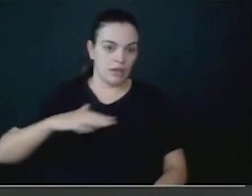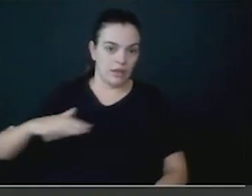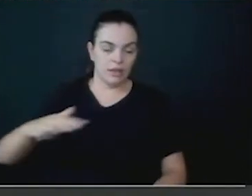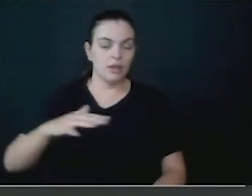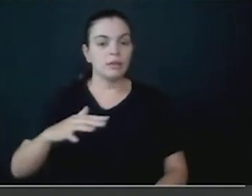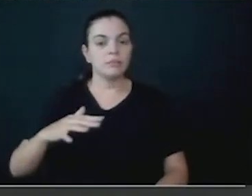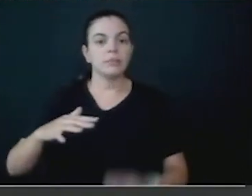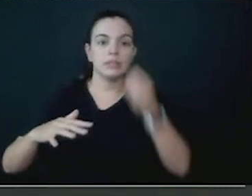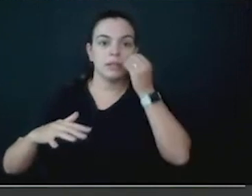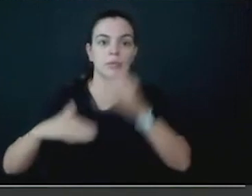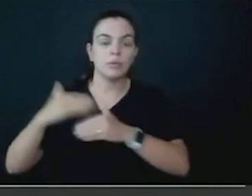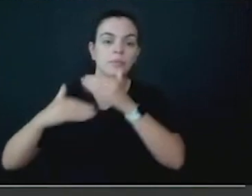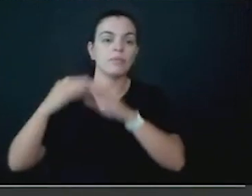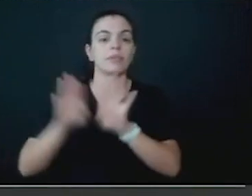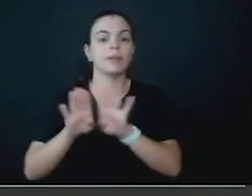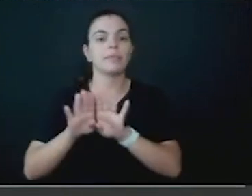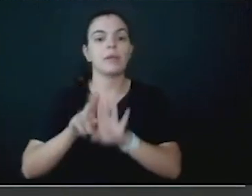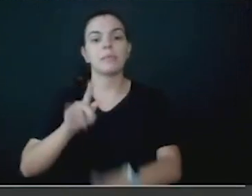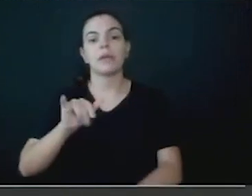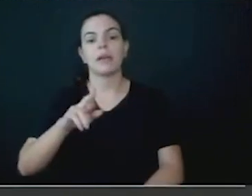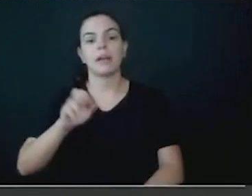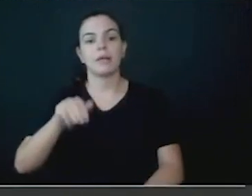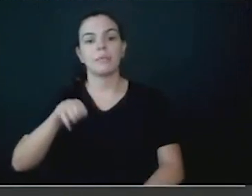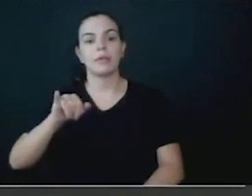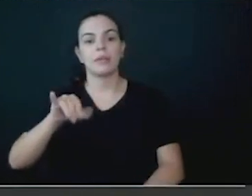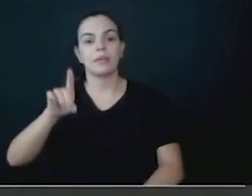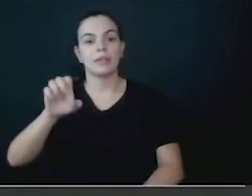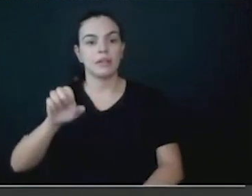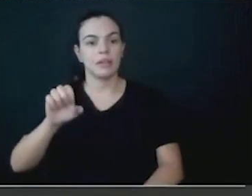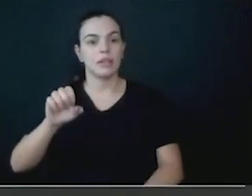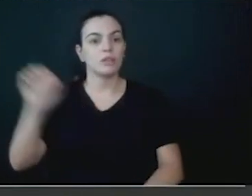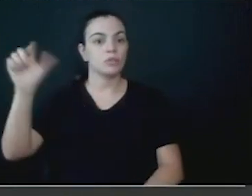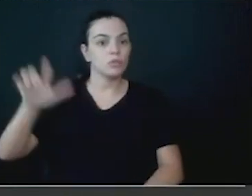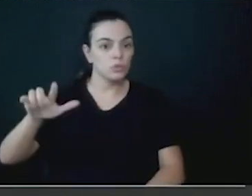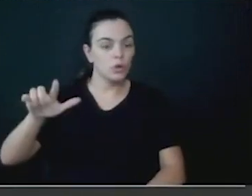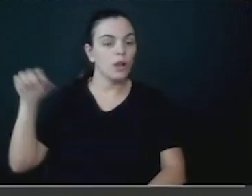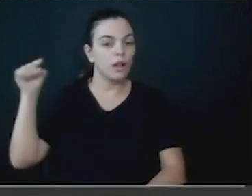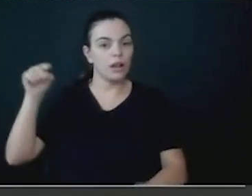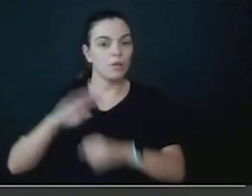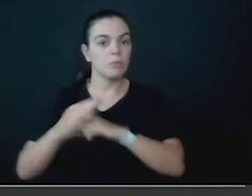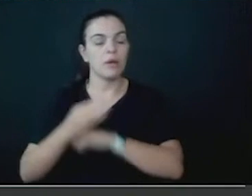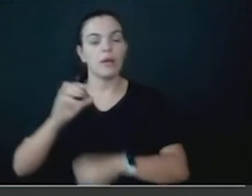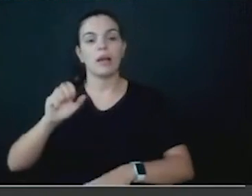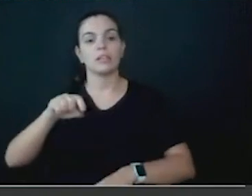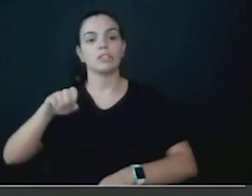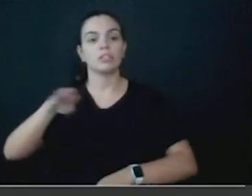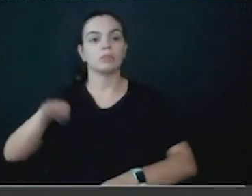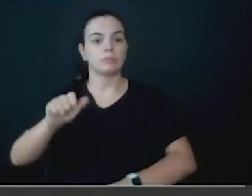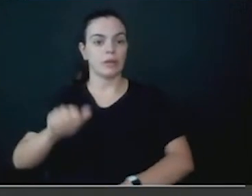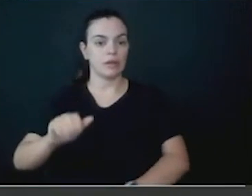pirâmide solar da Caximba, que era o produto mais esperado aí no que diz respeito a desenvolvimento sustentável, que já está entregue em pleno